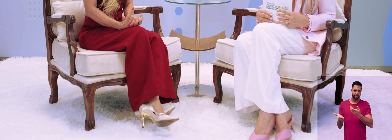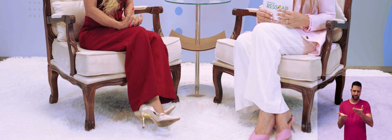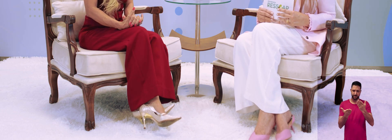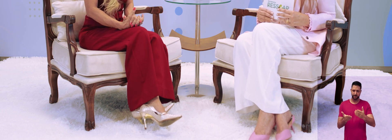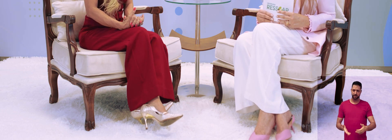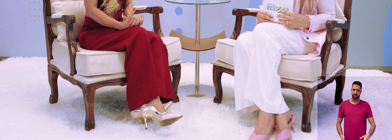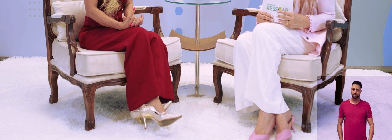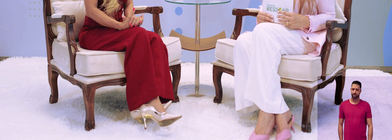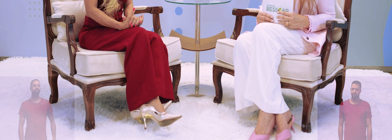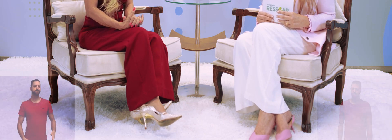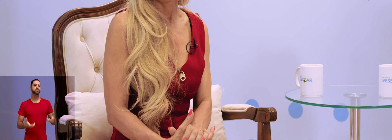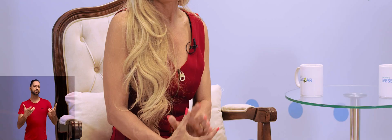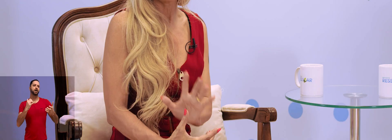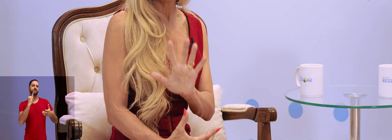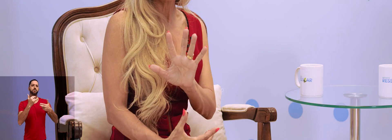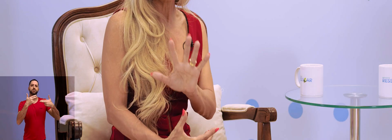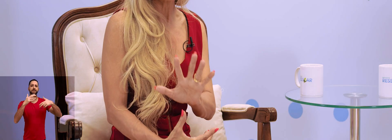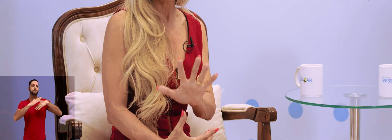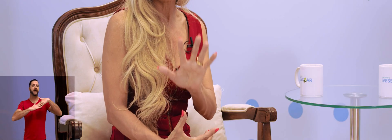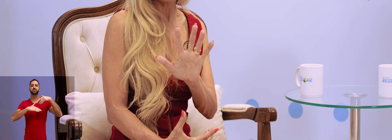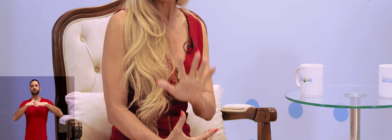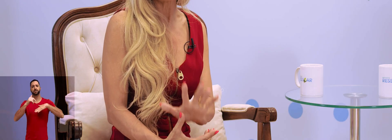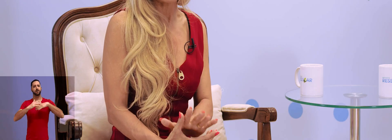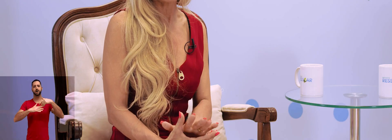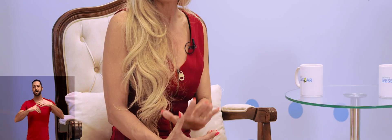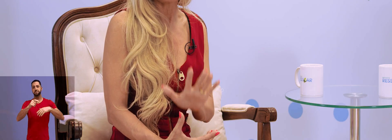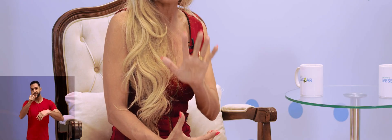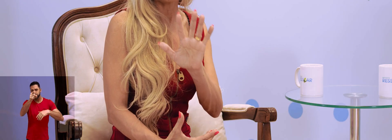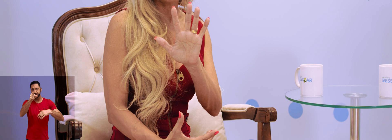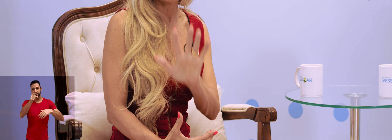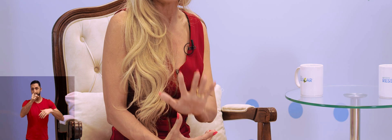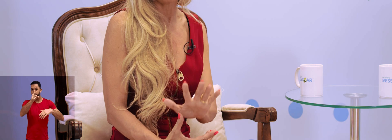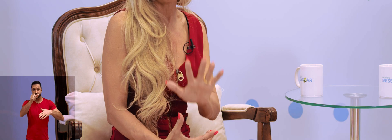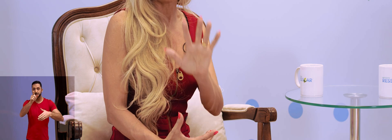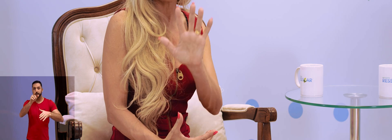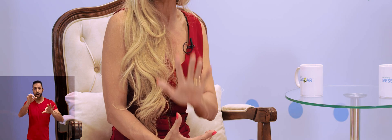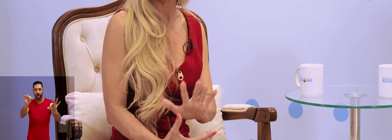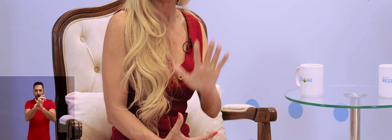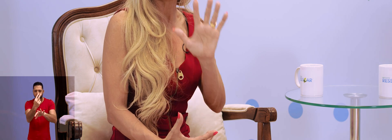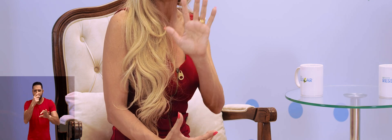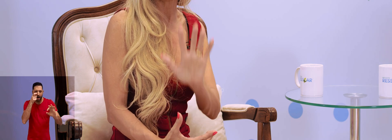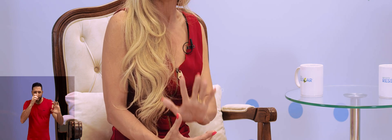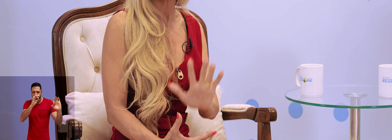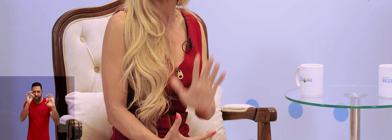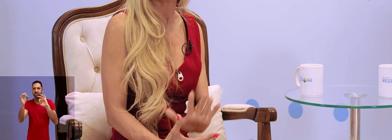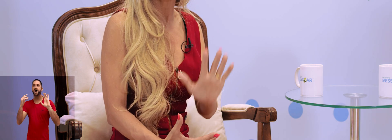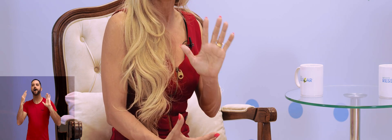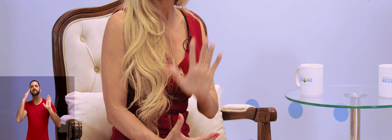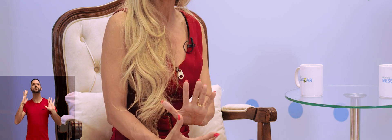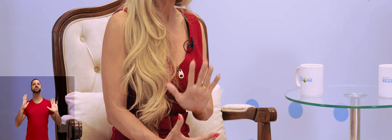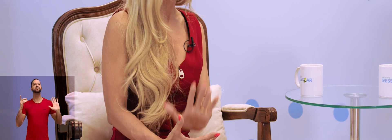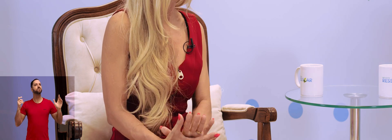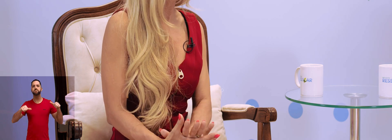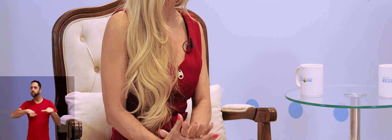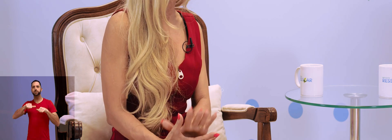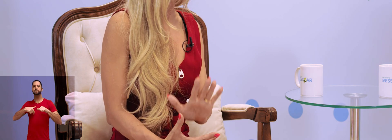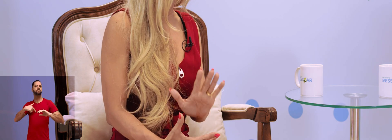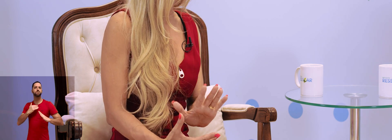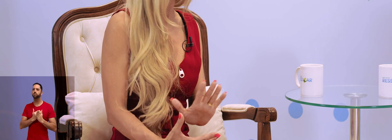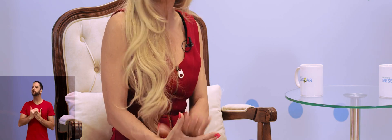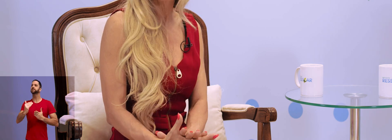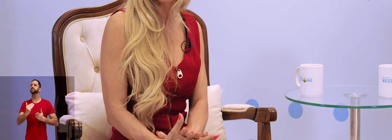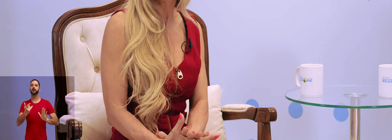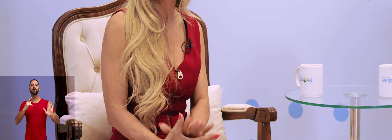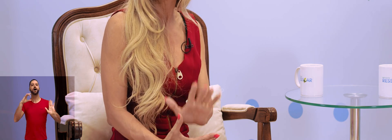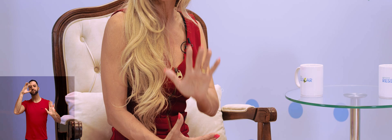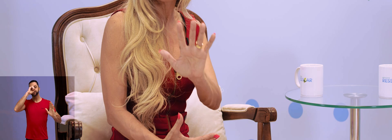prevenção é tudo, né? Eu quero trazer uma coisa bem prática para você sair daqui falando, ok, já entendi o que eu